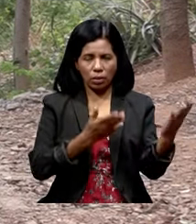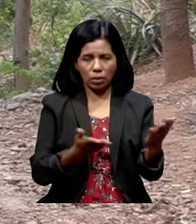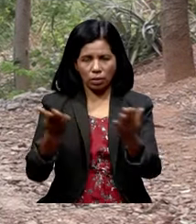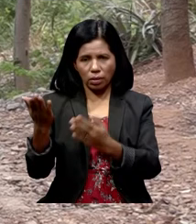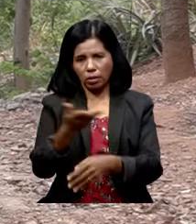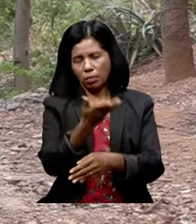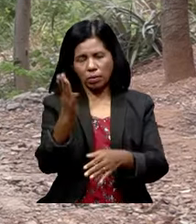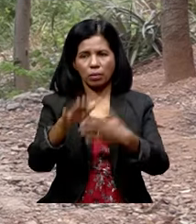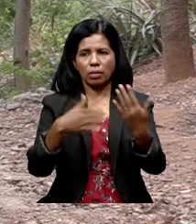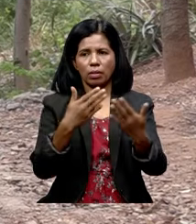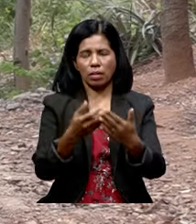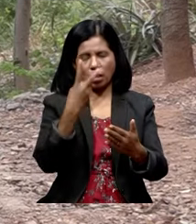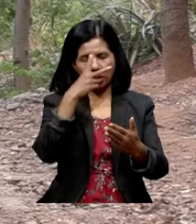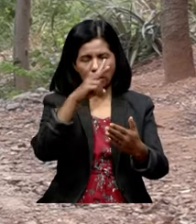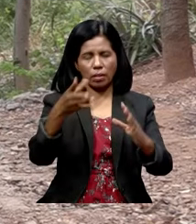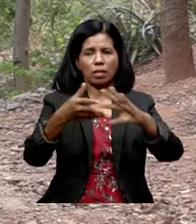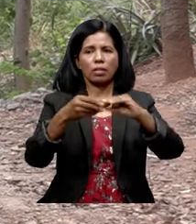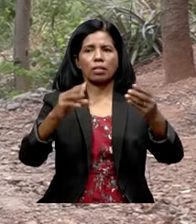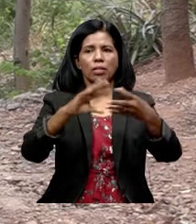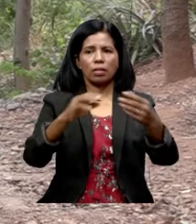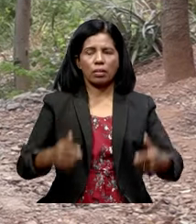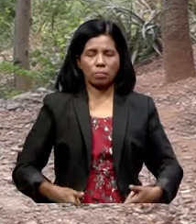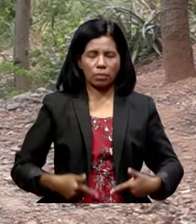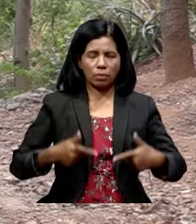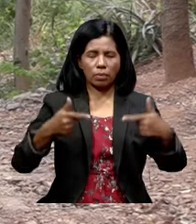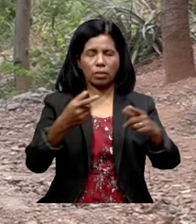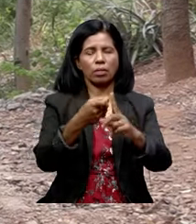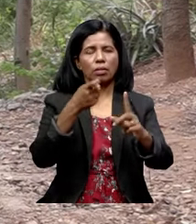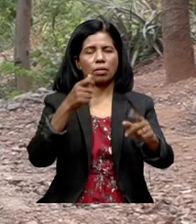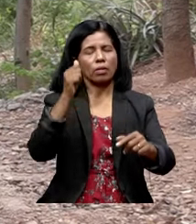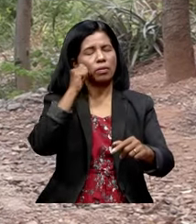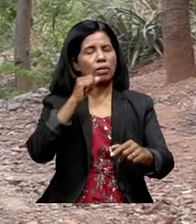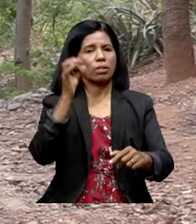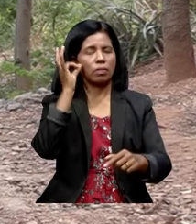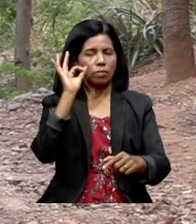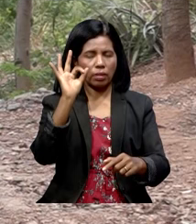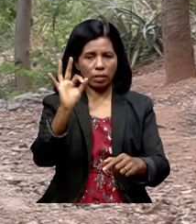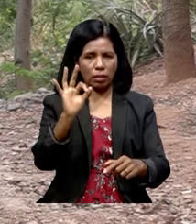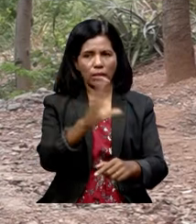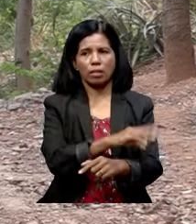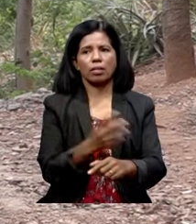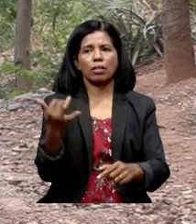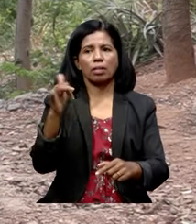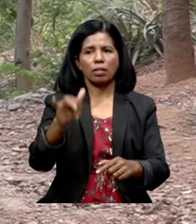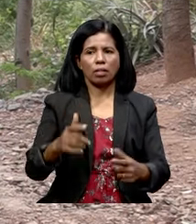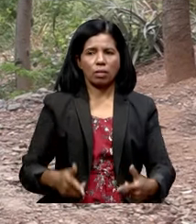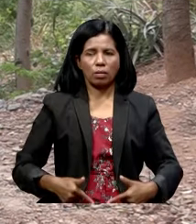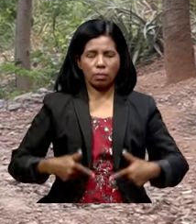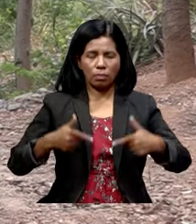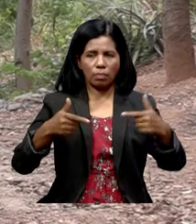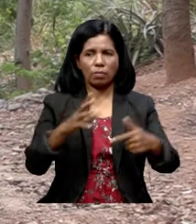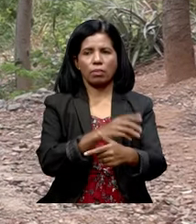tabotsira. Acompanhe história Moris husi inanfalu. Ida nebe, durante ne, Moris hau